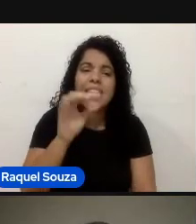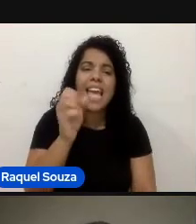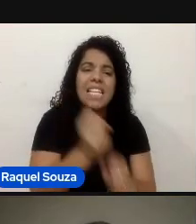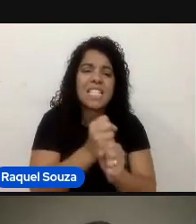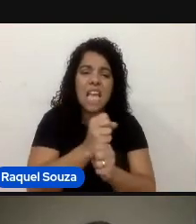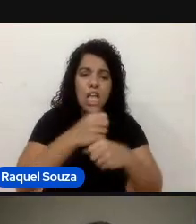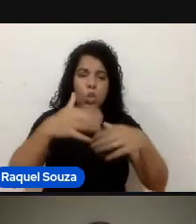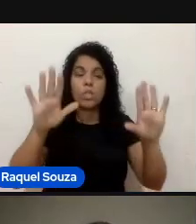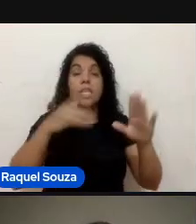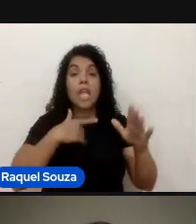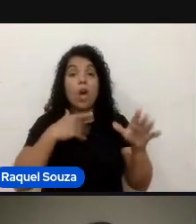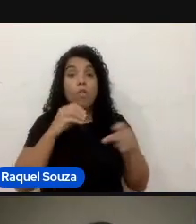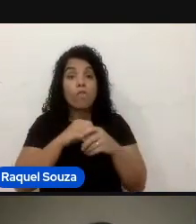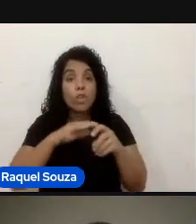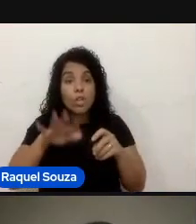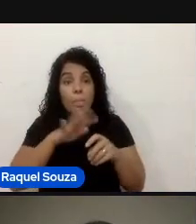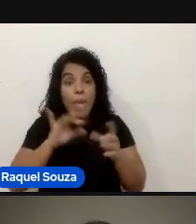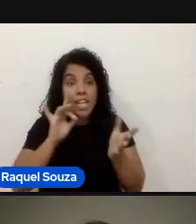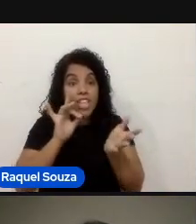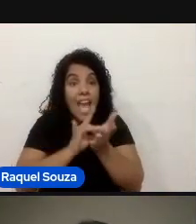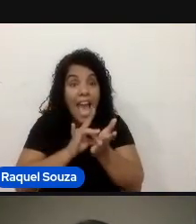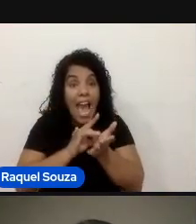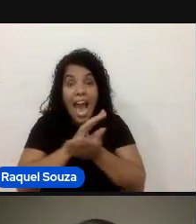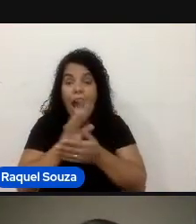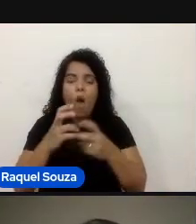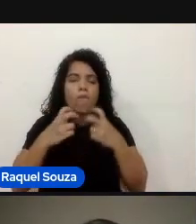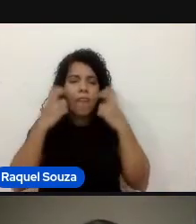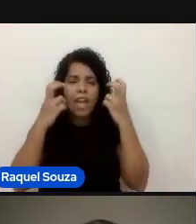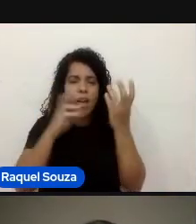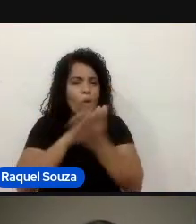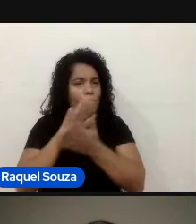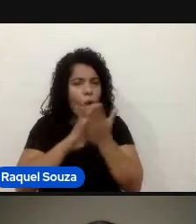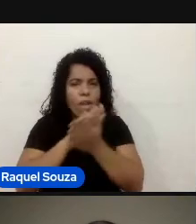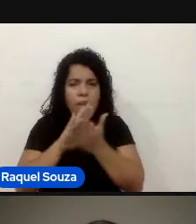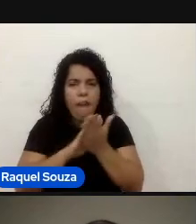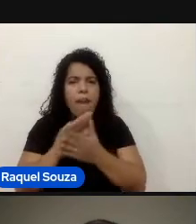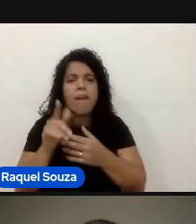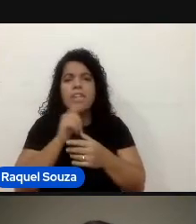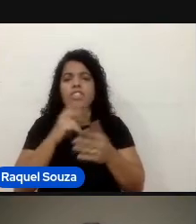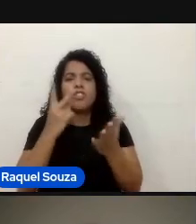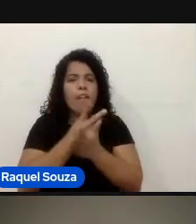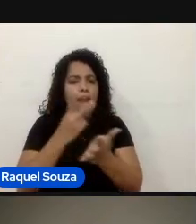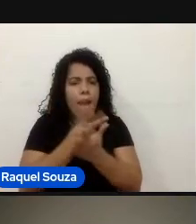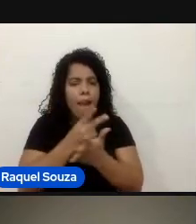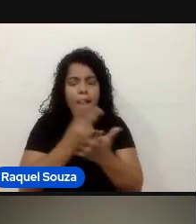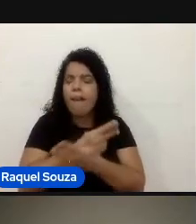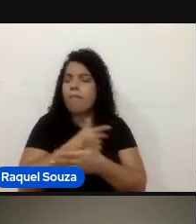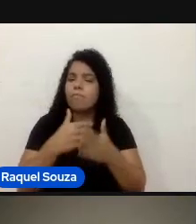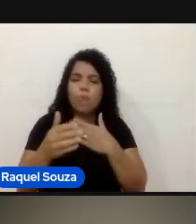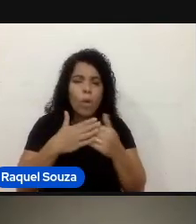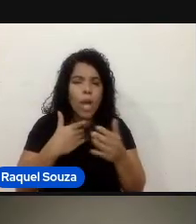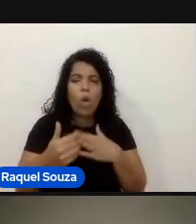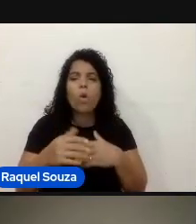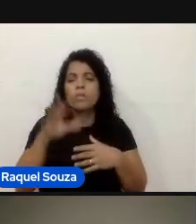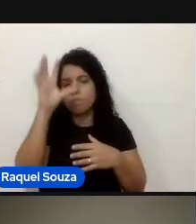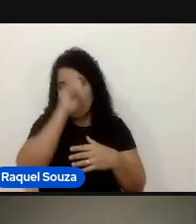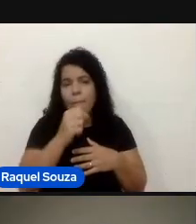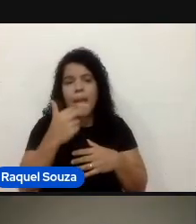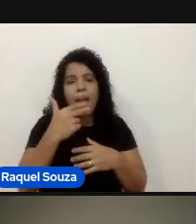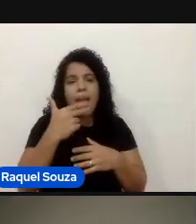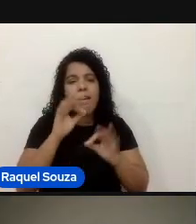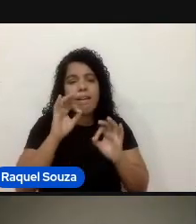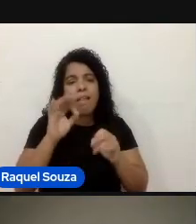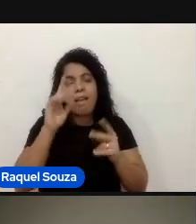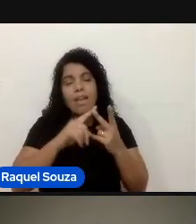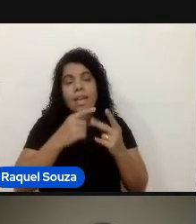fique imerso no ambiente real, não tenha vergonha de errar, de qualquer coisa, só se aprende fazendo